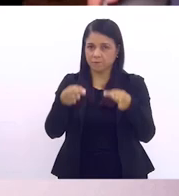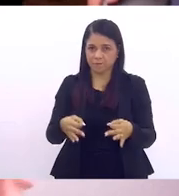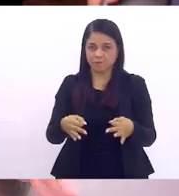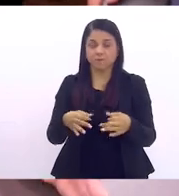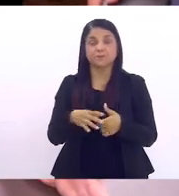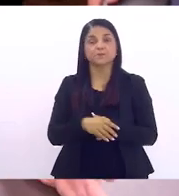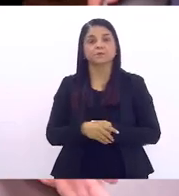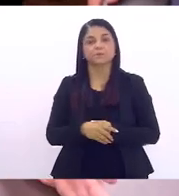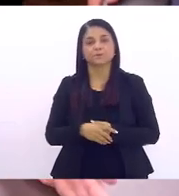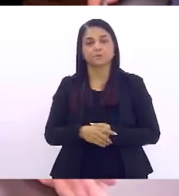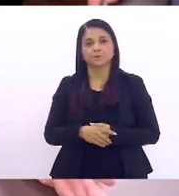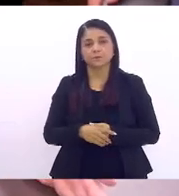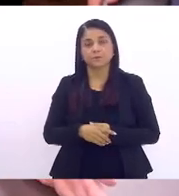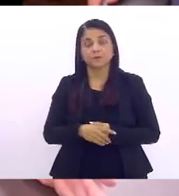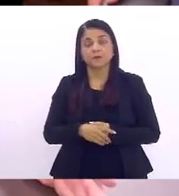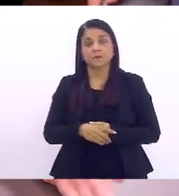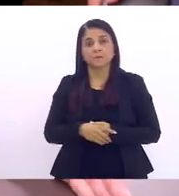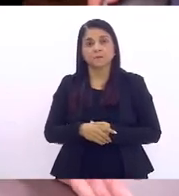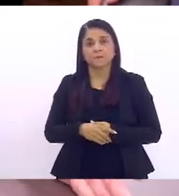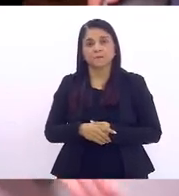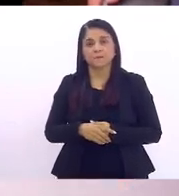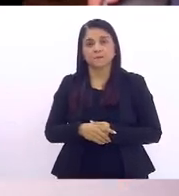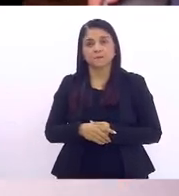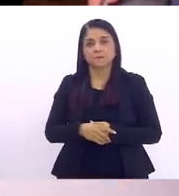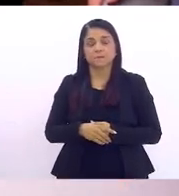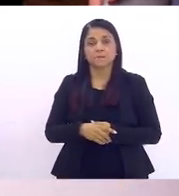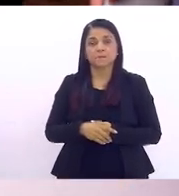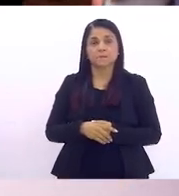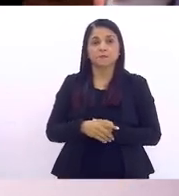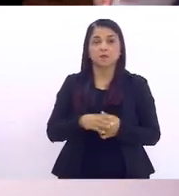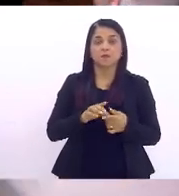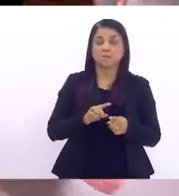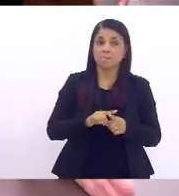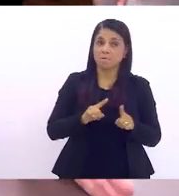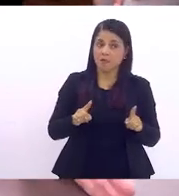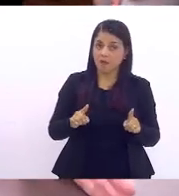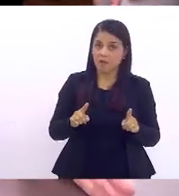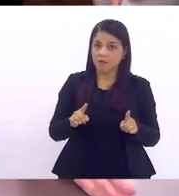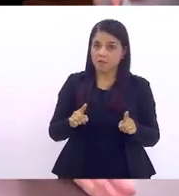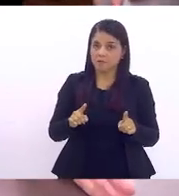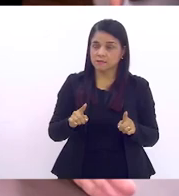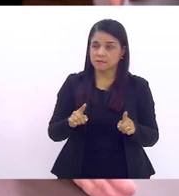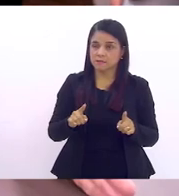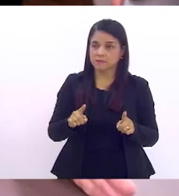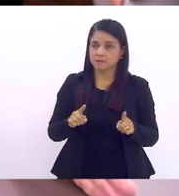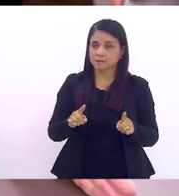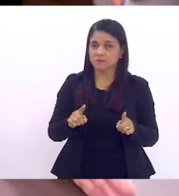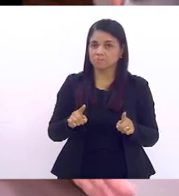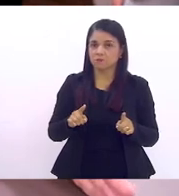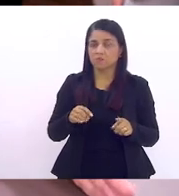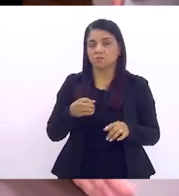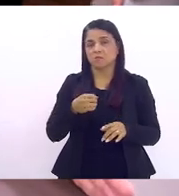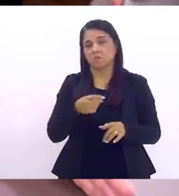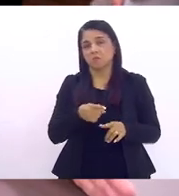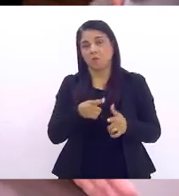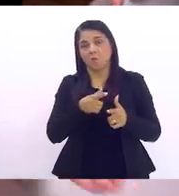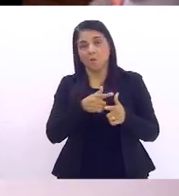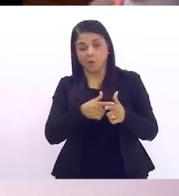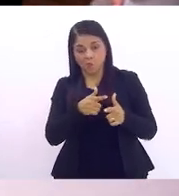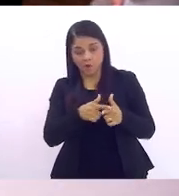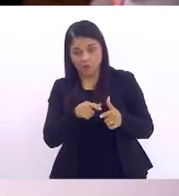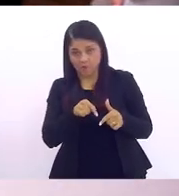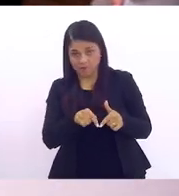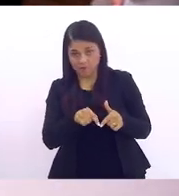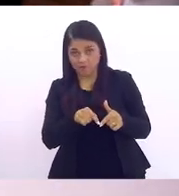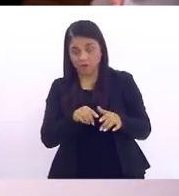Mas entre uma coisa e outra ou seja entre um ponto que não é satisfatório e o